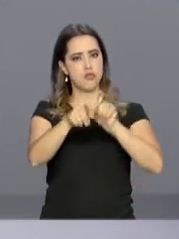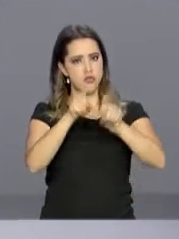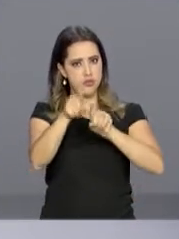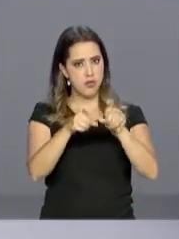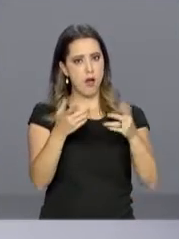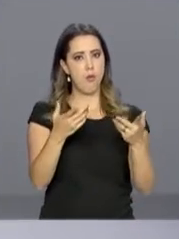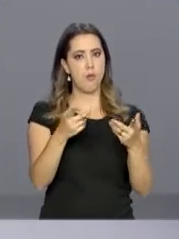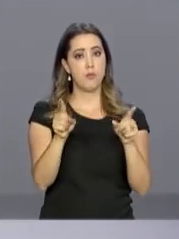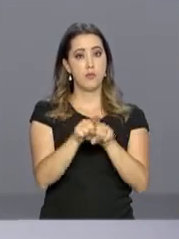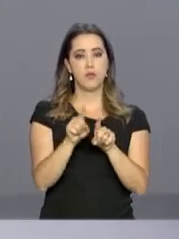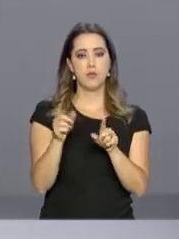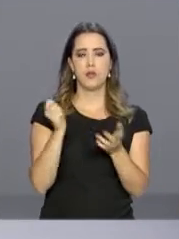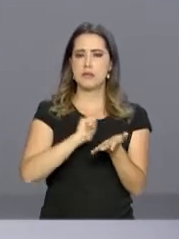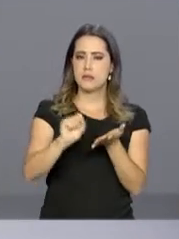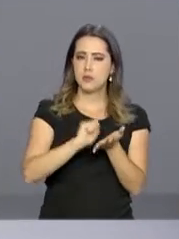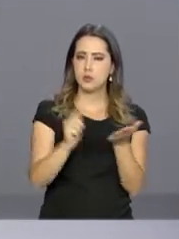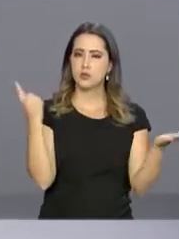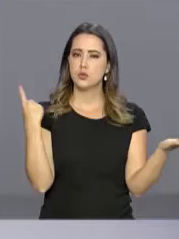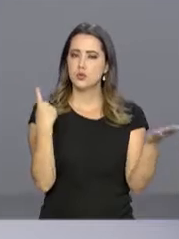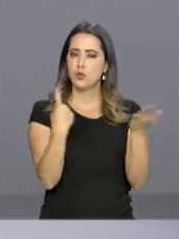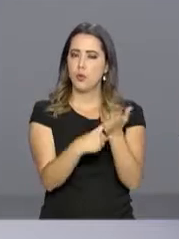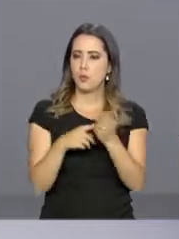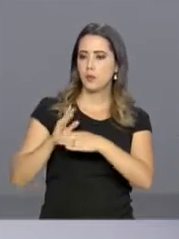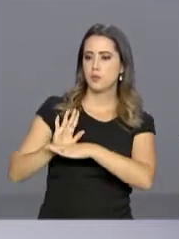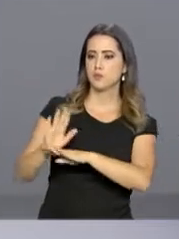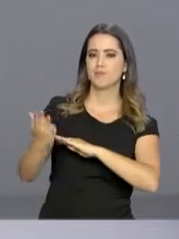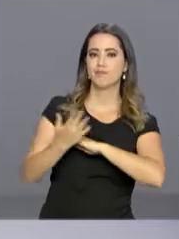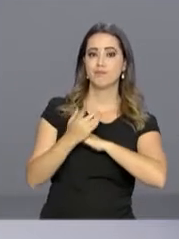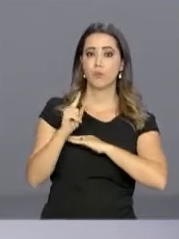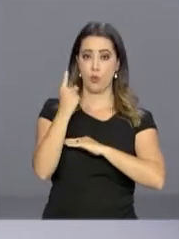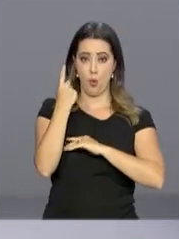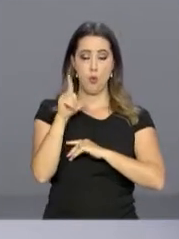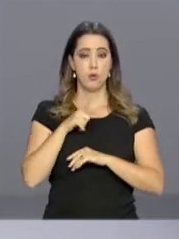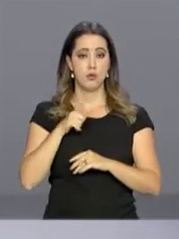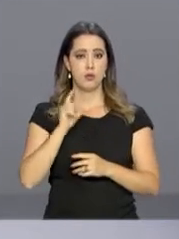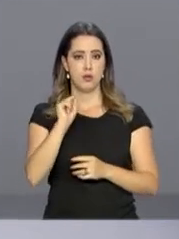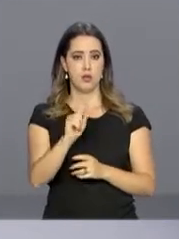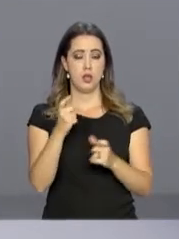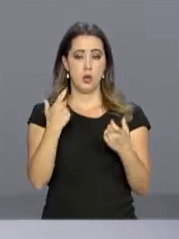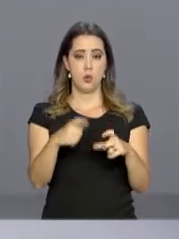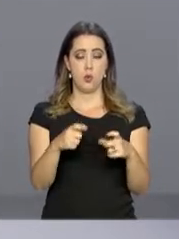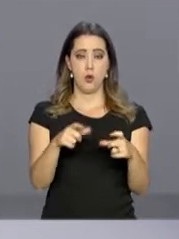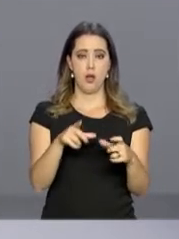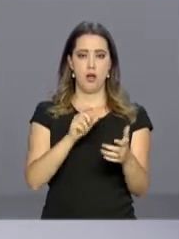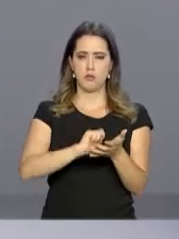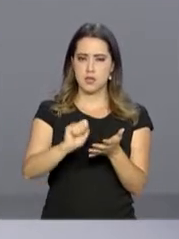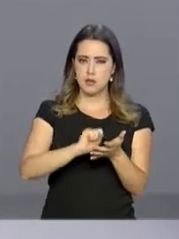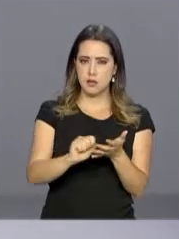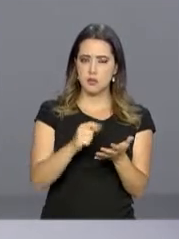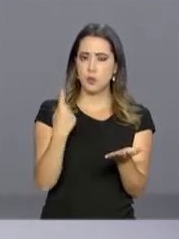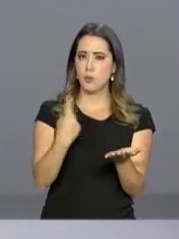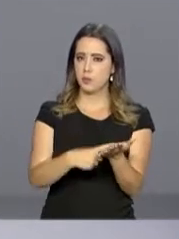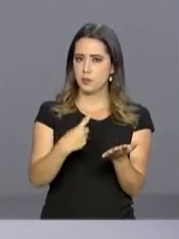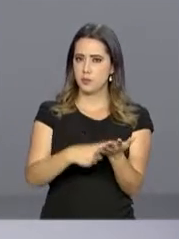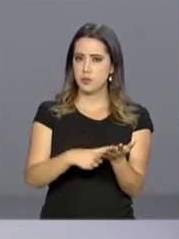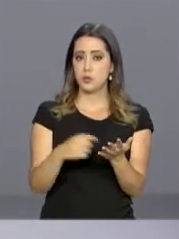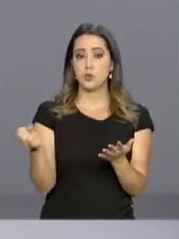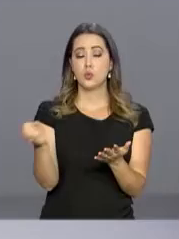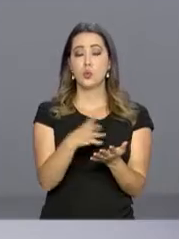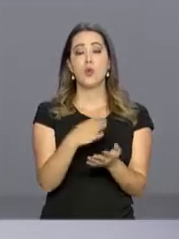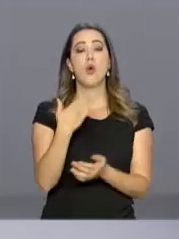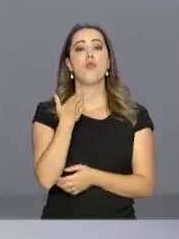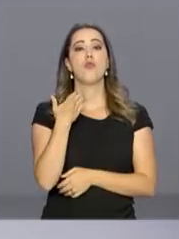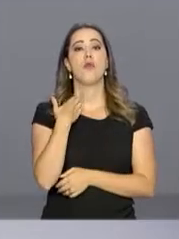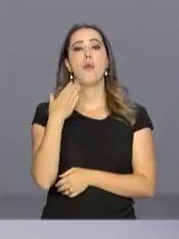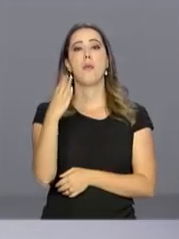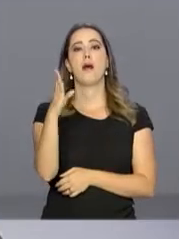cúpula está a assinatura de acordos de cooperação. Um deles prevê a instalação de uma sede regional do novo Banco de Desenvolvimento, o